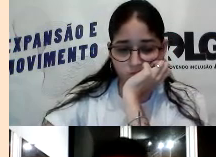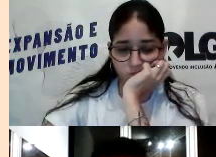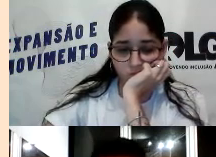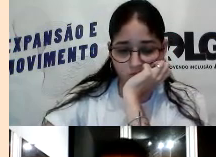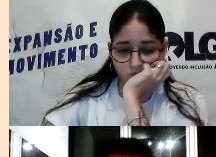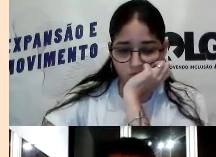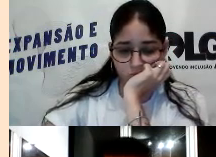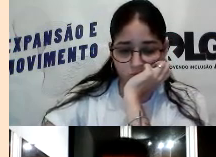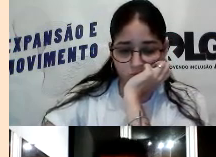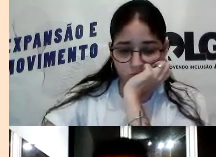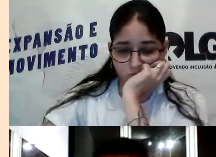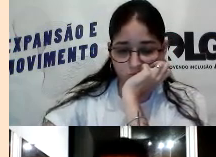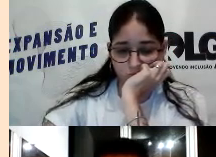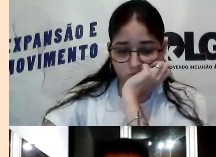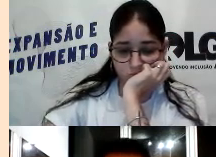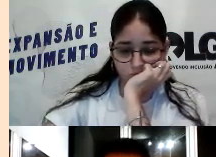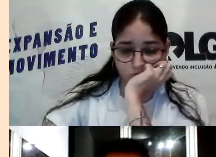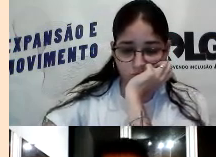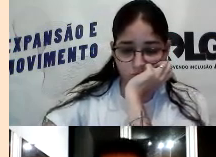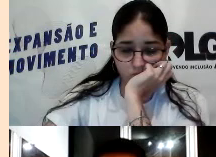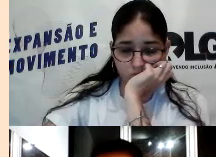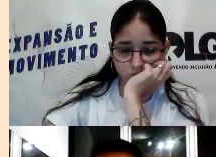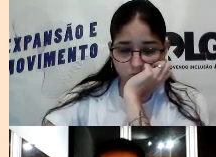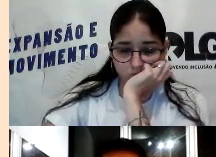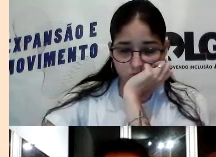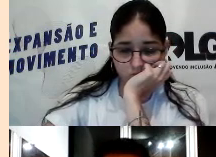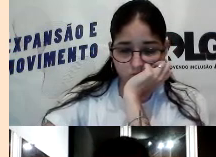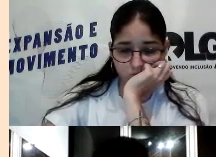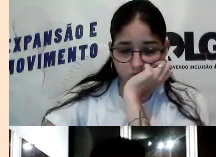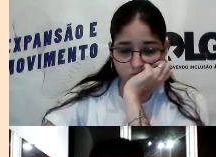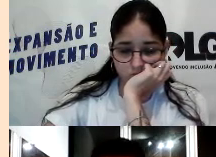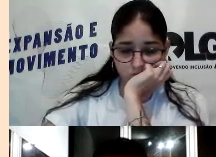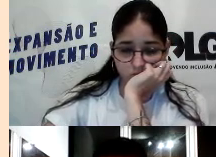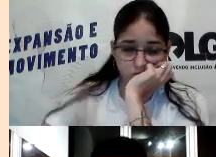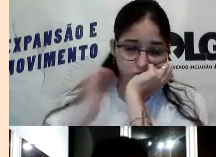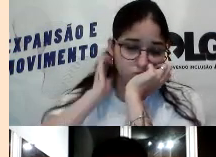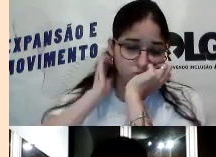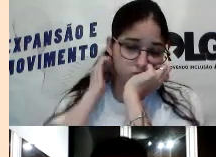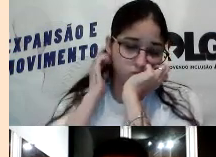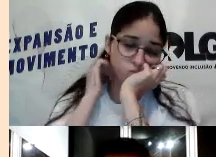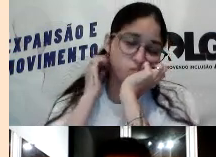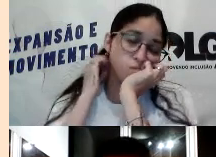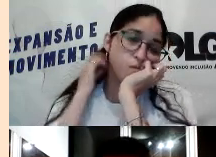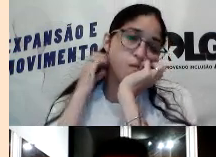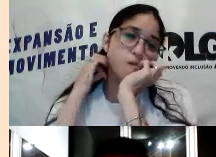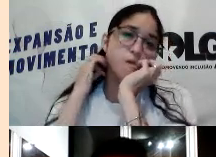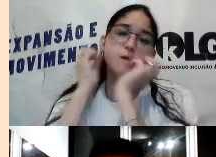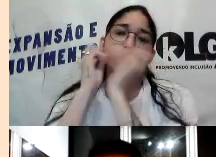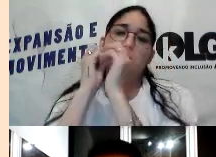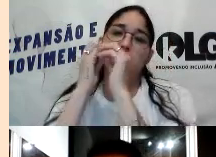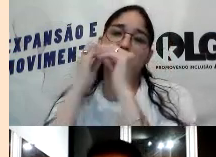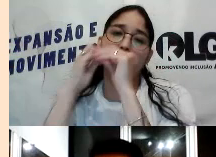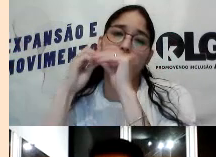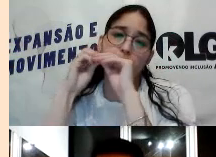primeiro dia de vida do Felipe que talvez daqui 50 anos, daqui 40 anos,